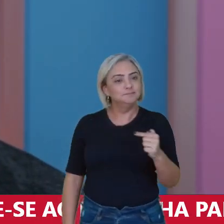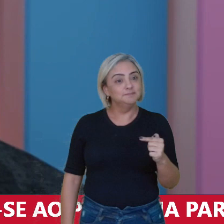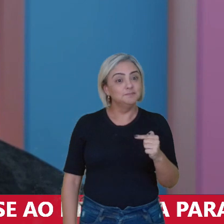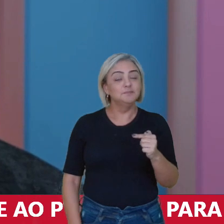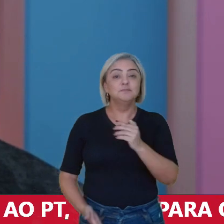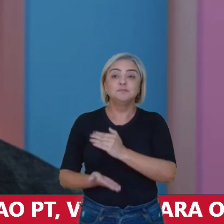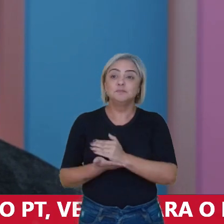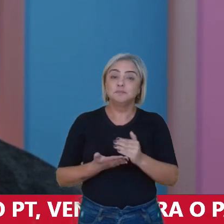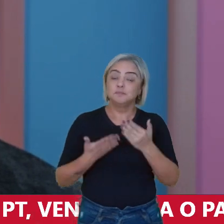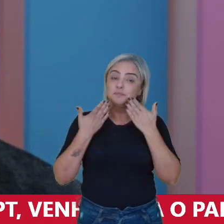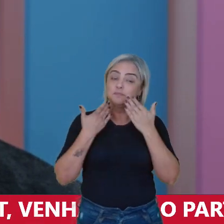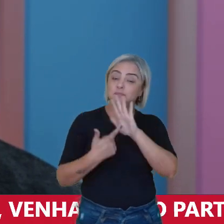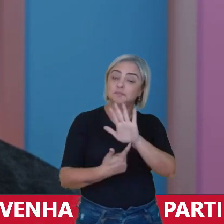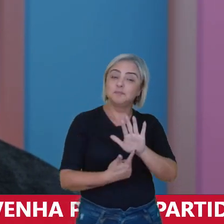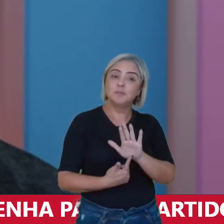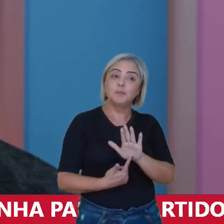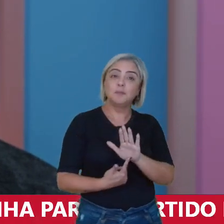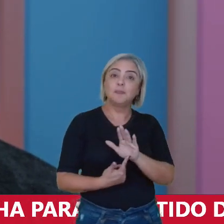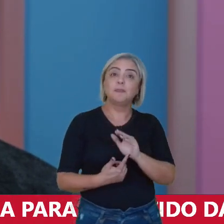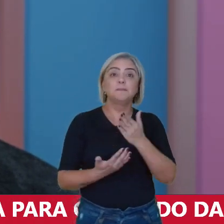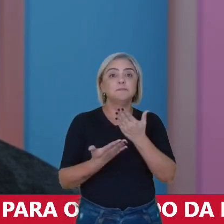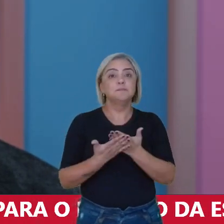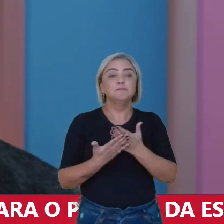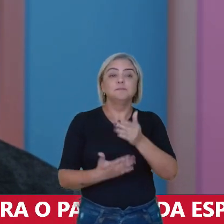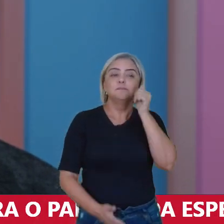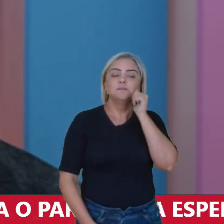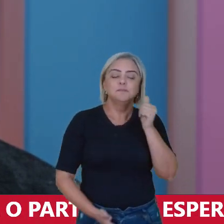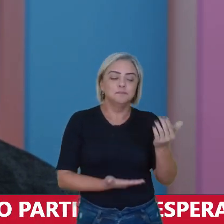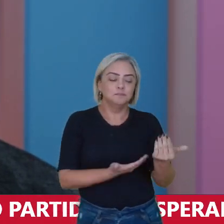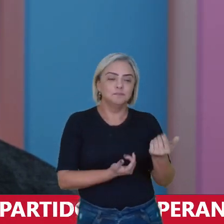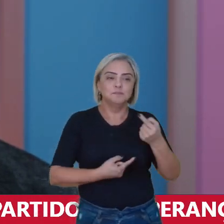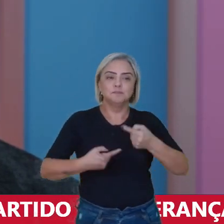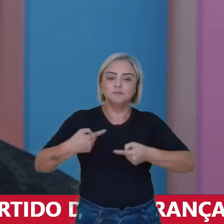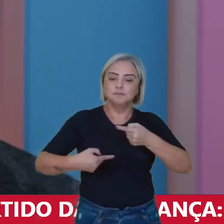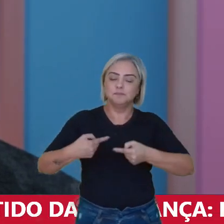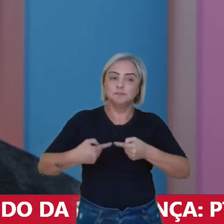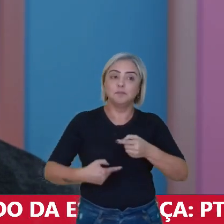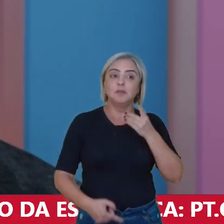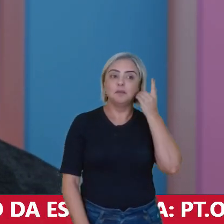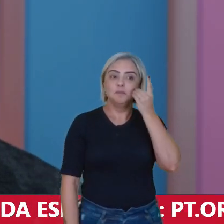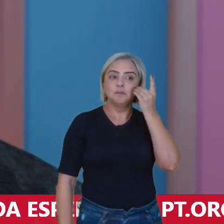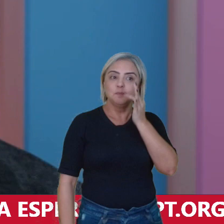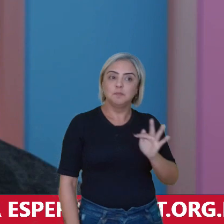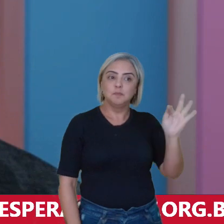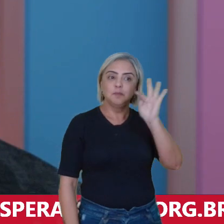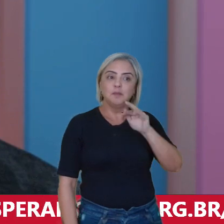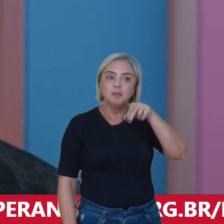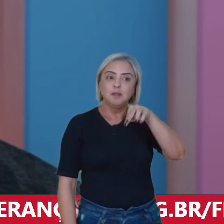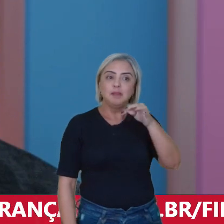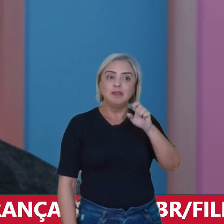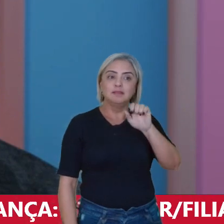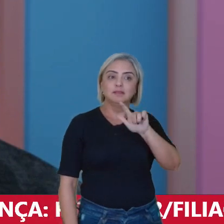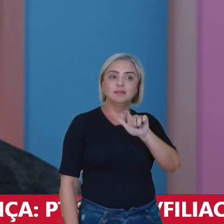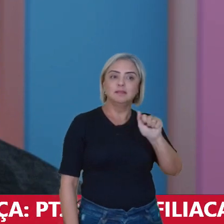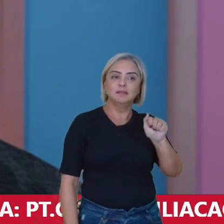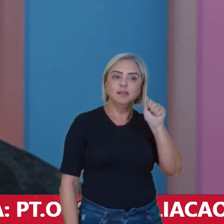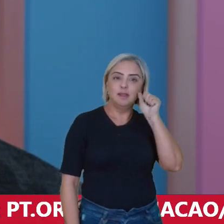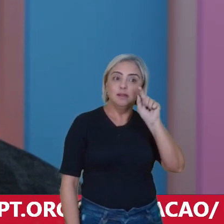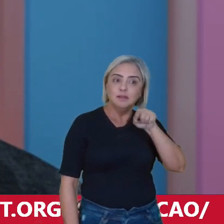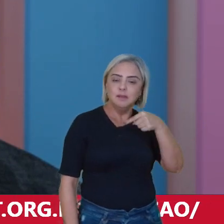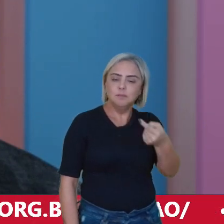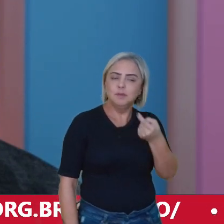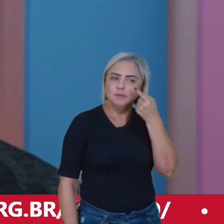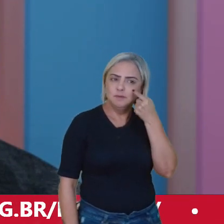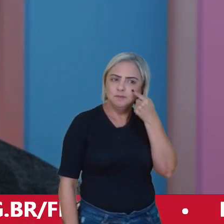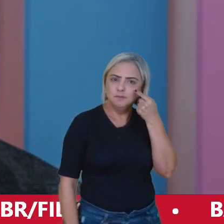eu começo mostrando para vocês um trechinho da aula Mulheres Jovens na Política, com a deputada federal Natália Bonavides. Em seguida, você